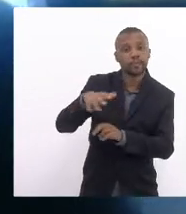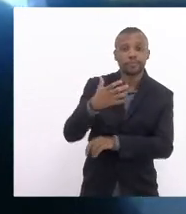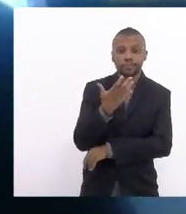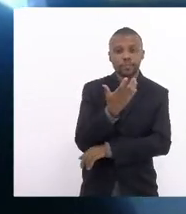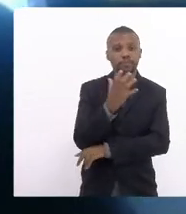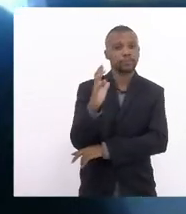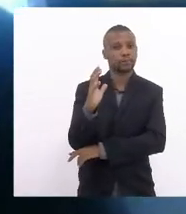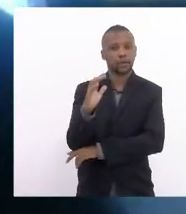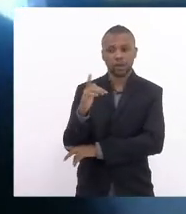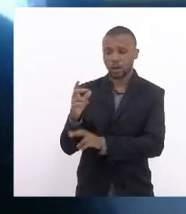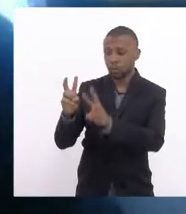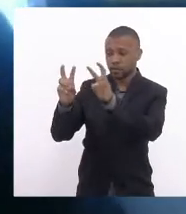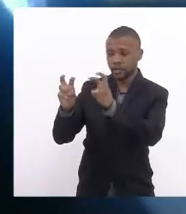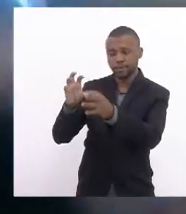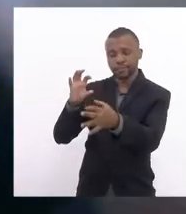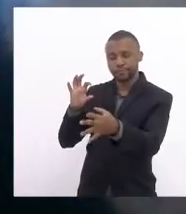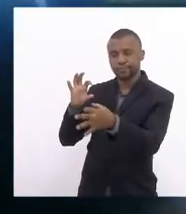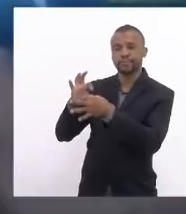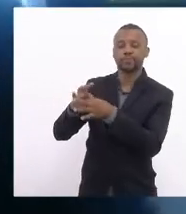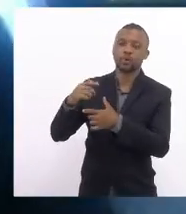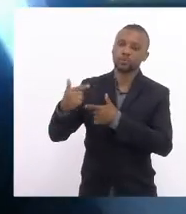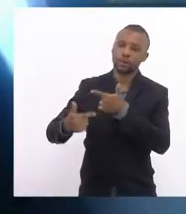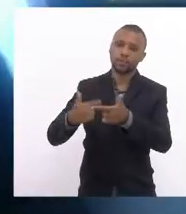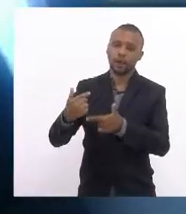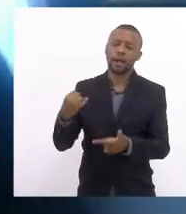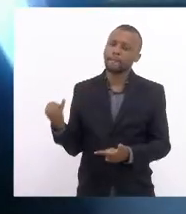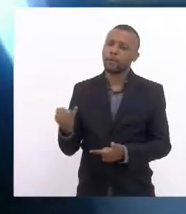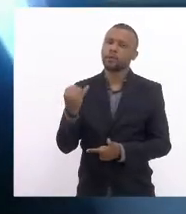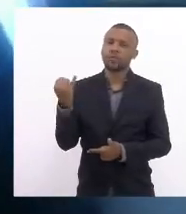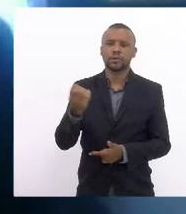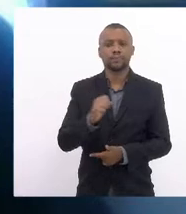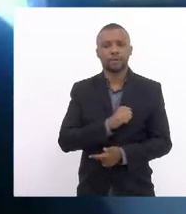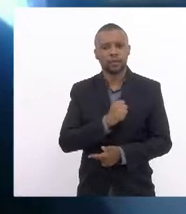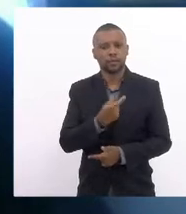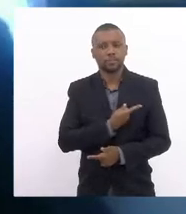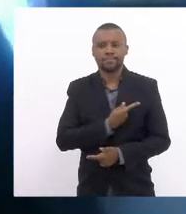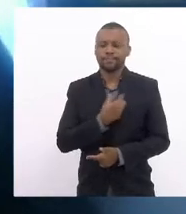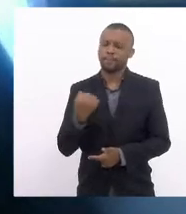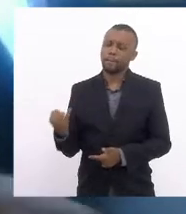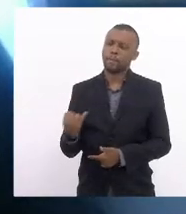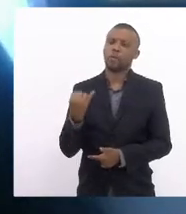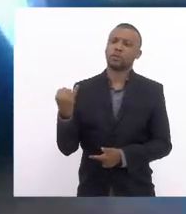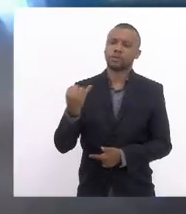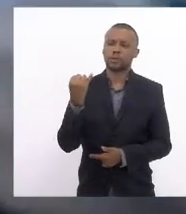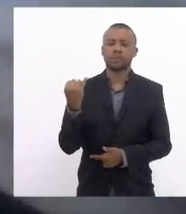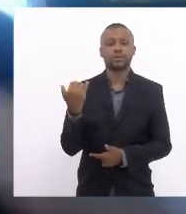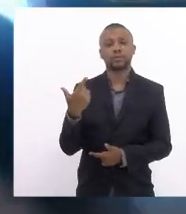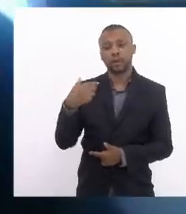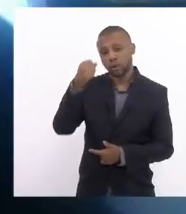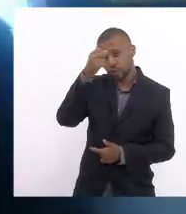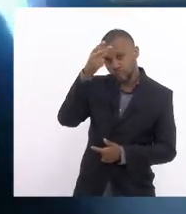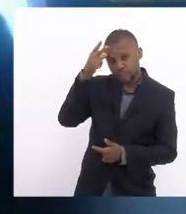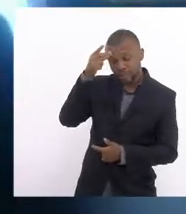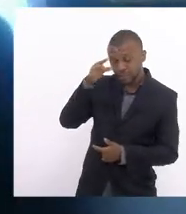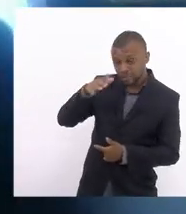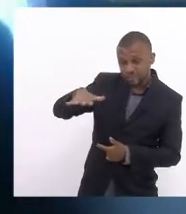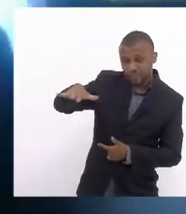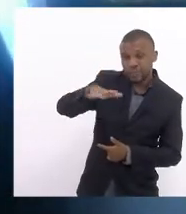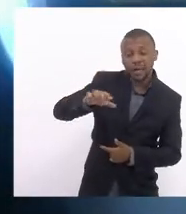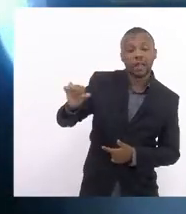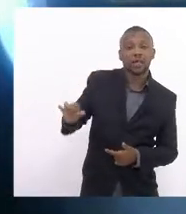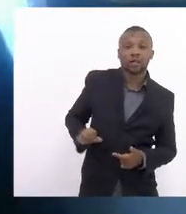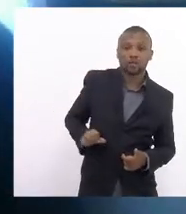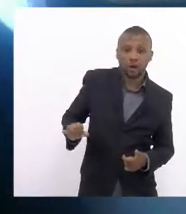que eu atuo muito e que é vital para São Gonçalo. Vital. É um dos municípios que mais sofre com